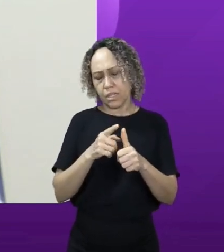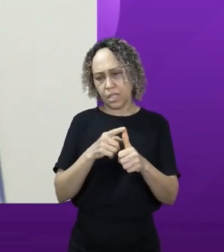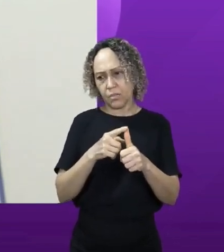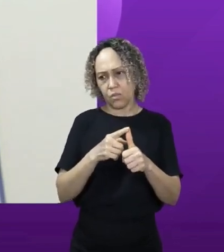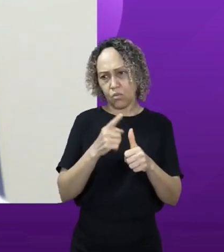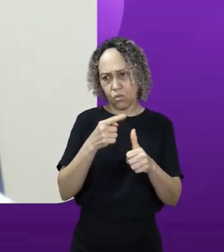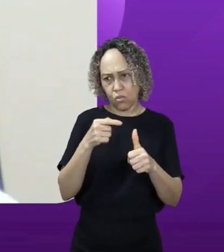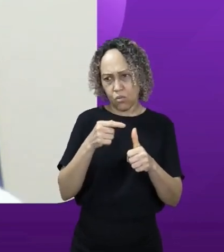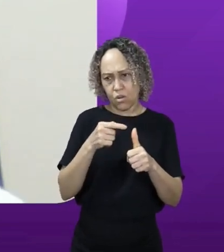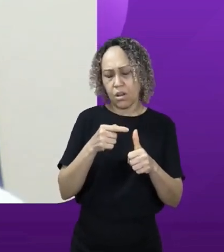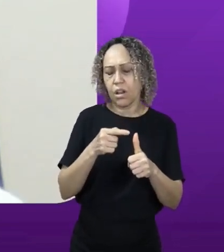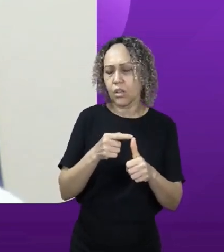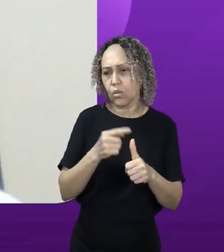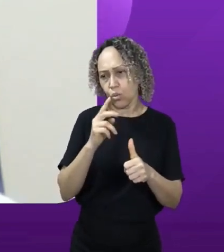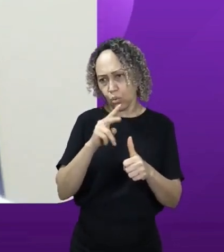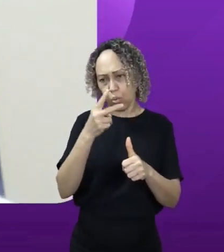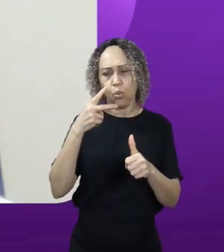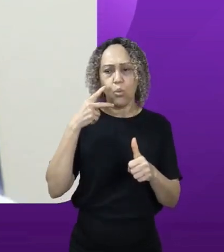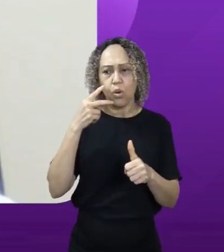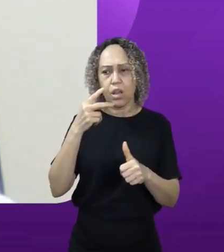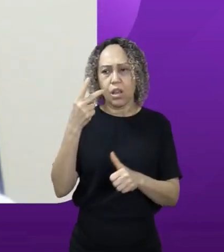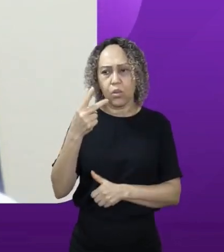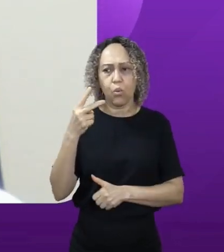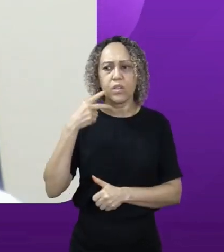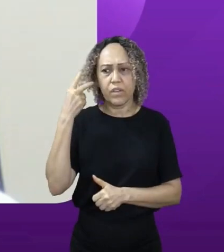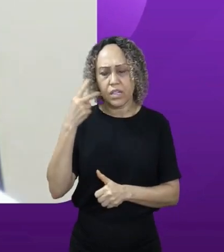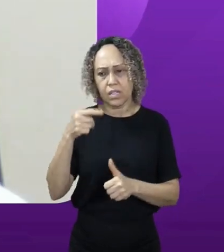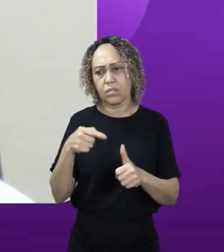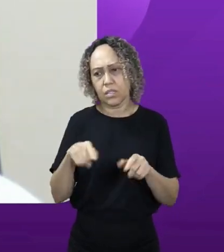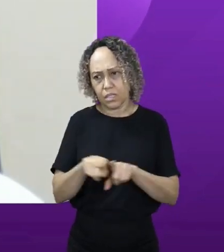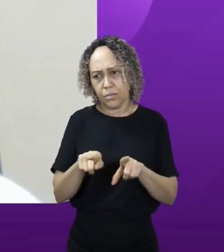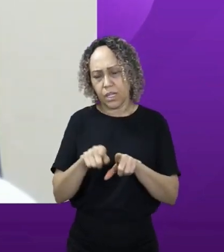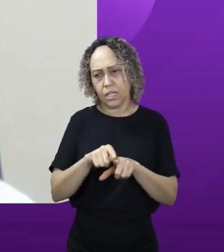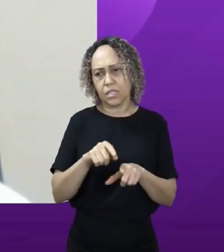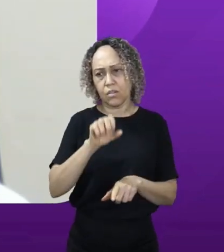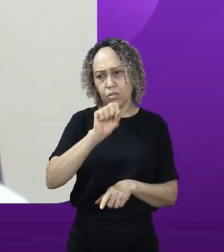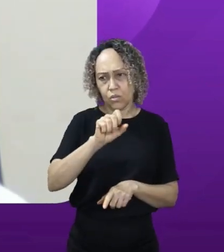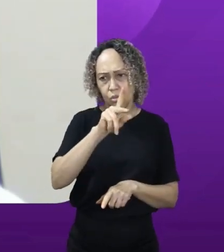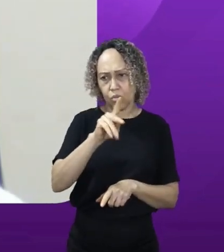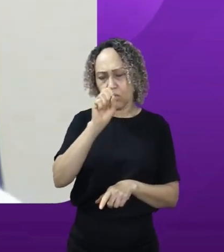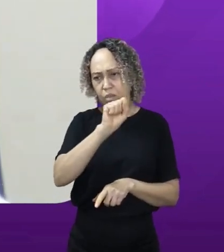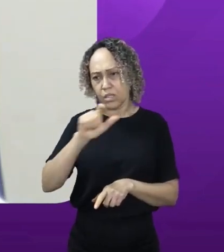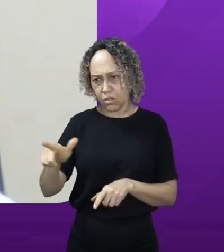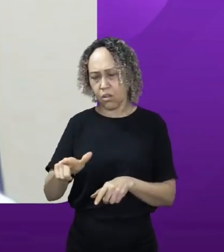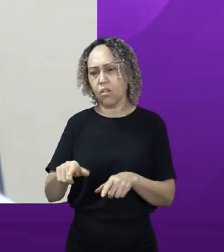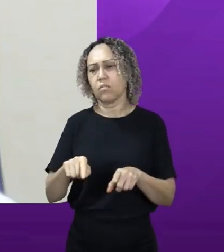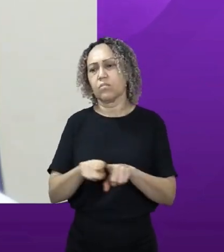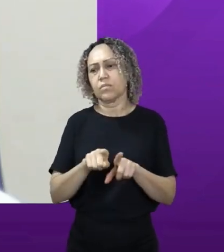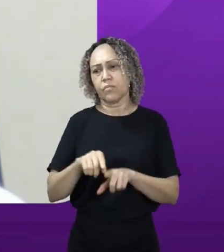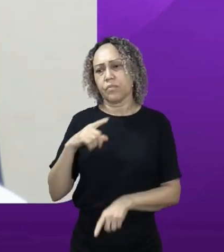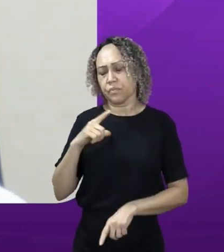que têm dificuldade, inclusive se colocam como uma voz que representa o conservadorismo